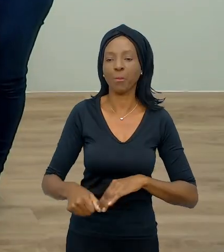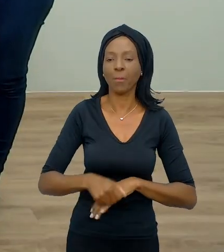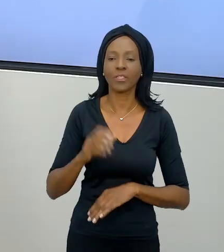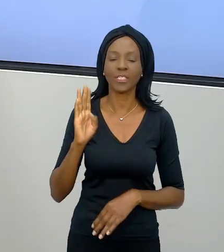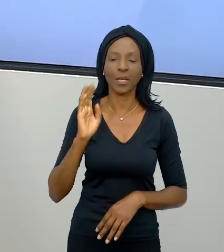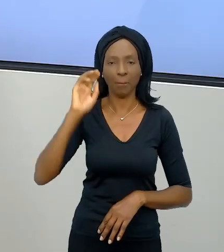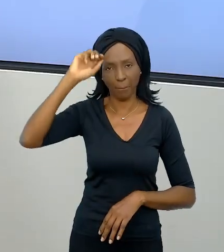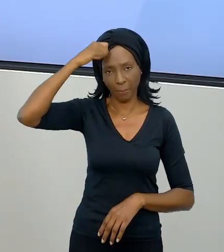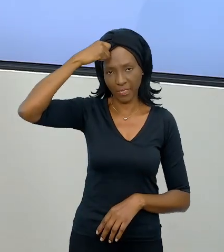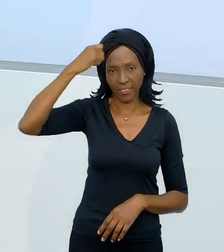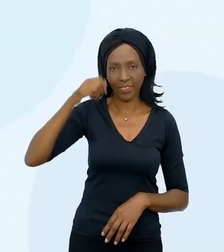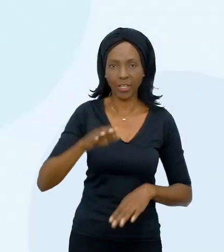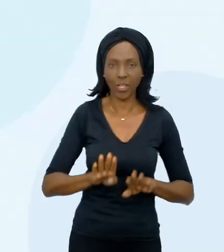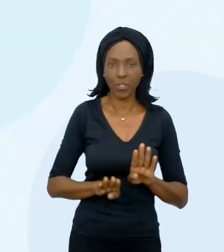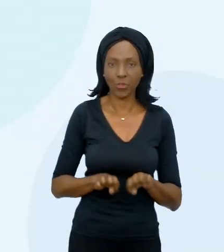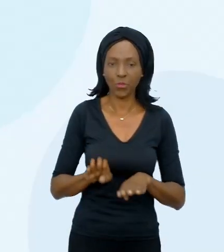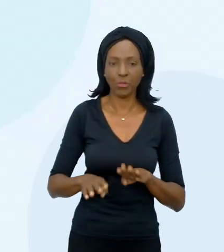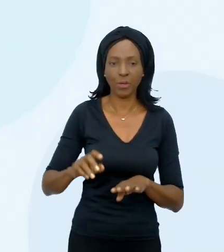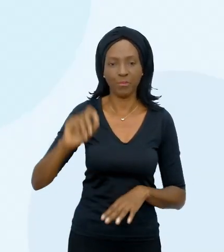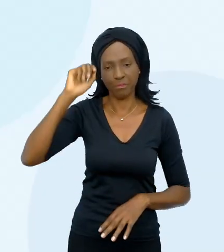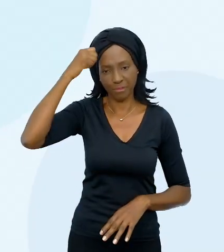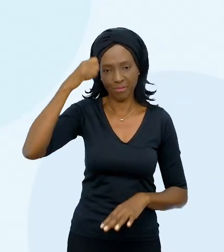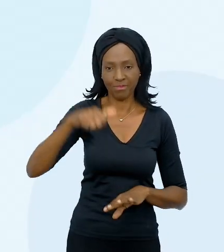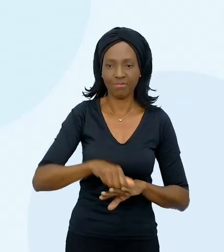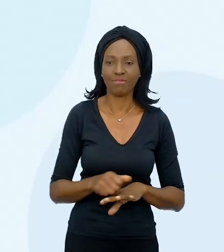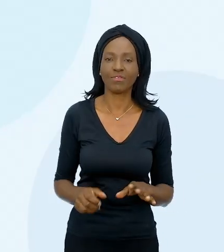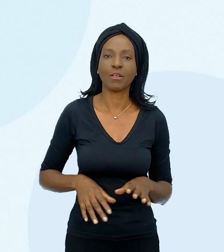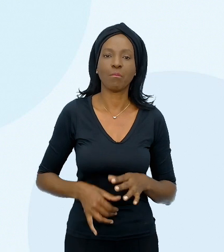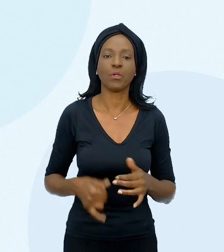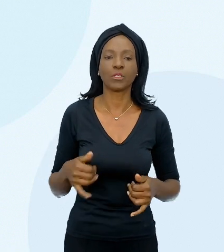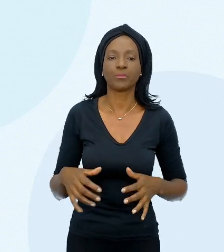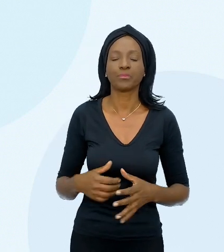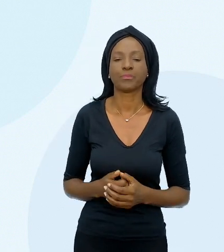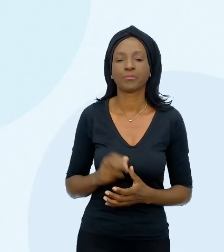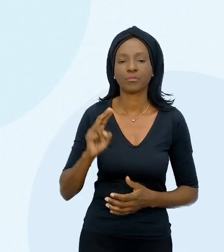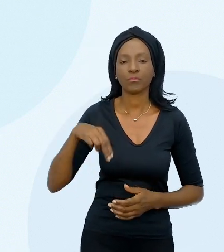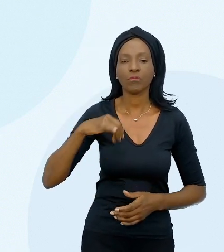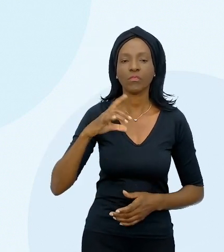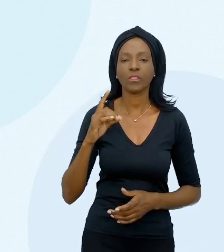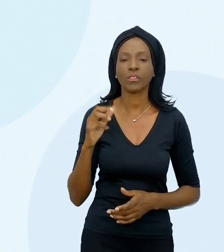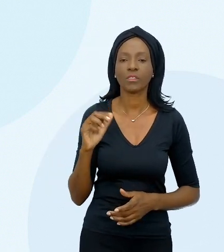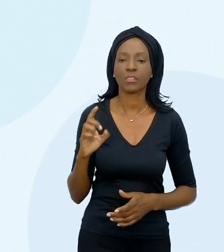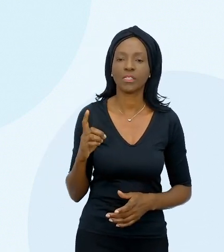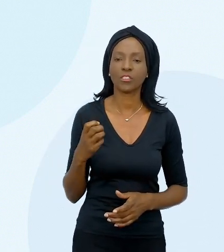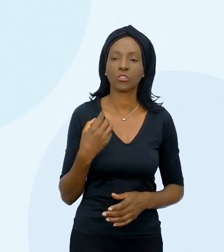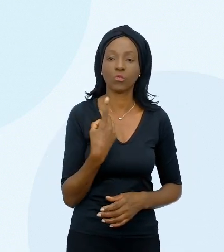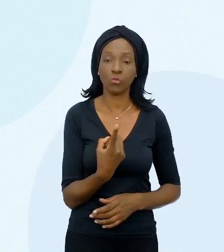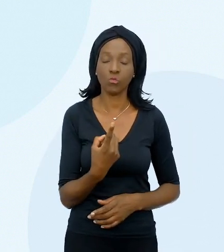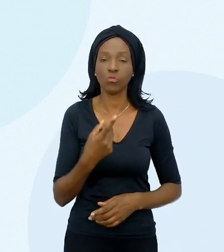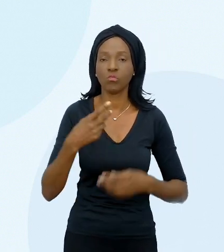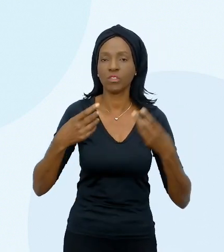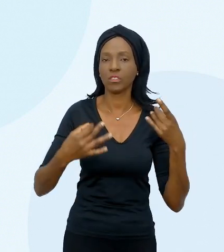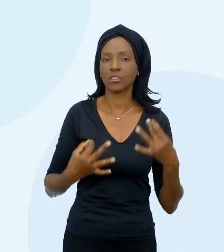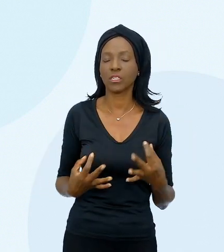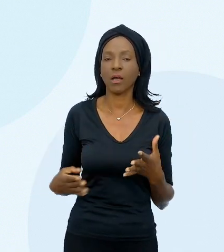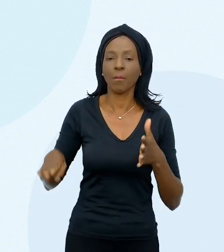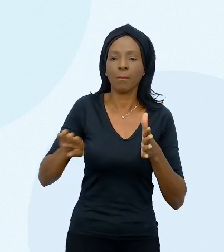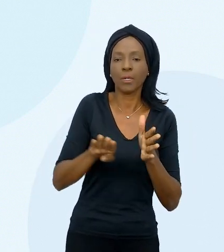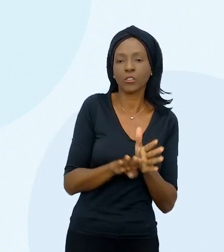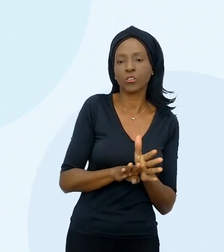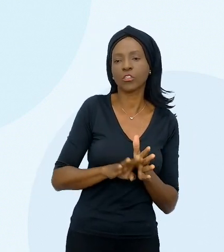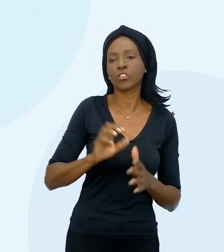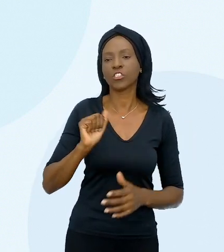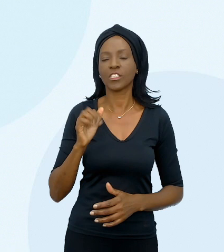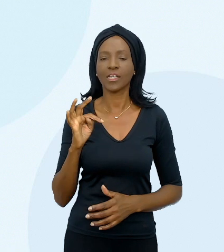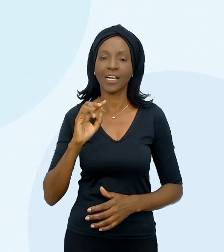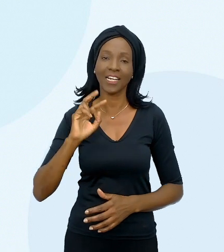nosso tema, como aparece para vocês, Unidade Curricular 1. Hoje vamos falar sobre metodologias ativas, uma retomada